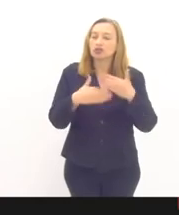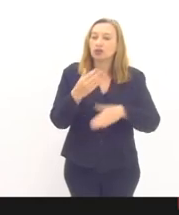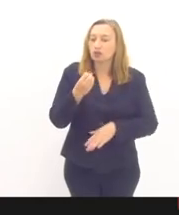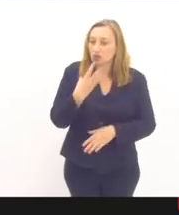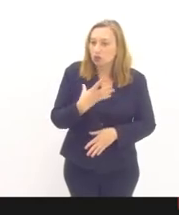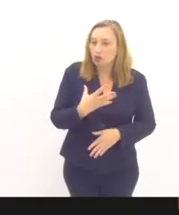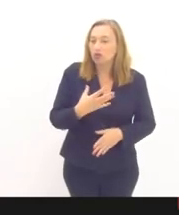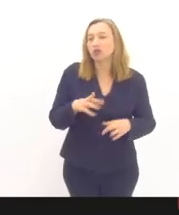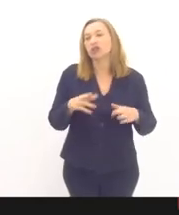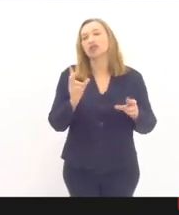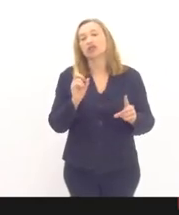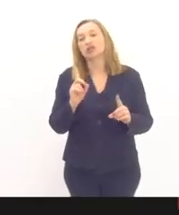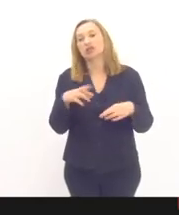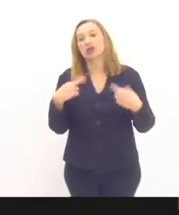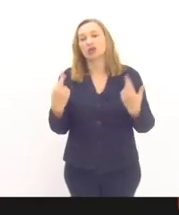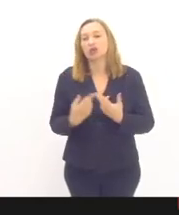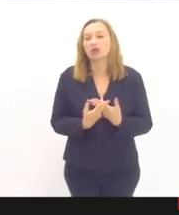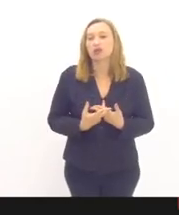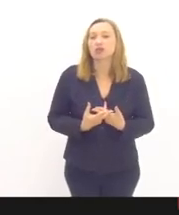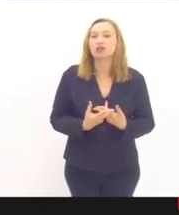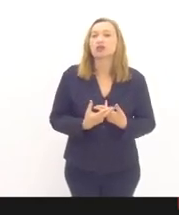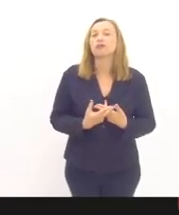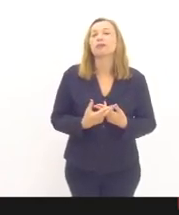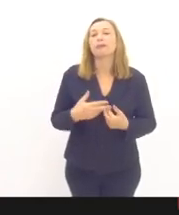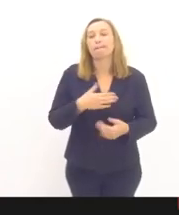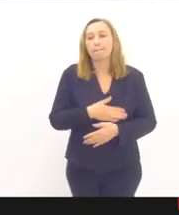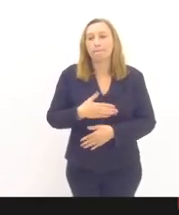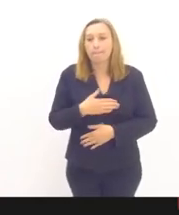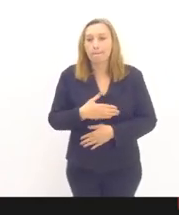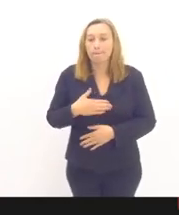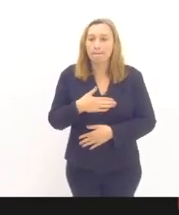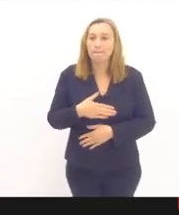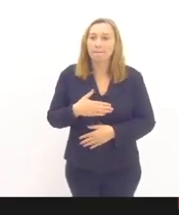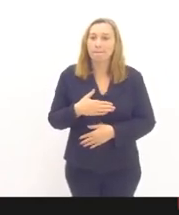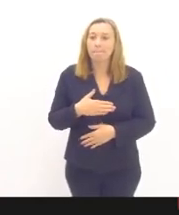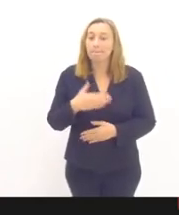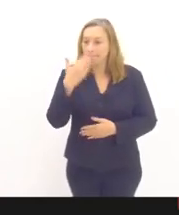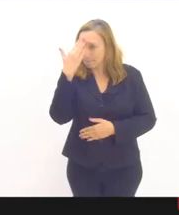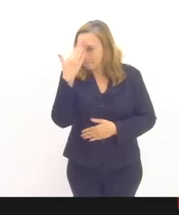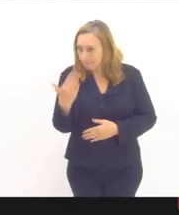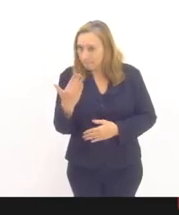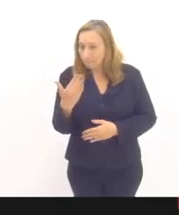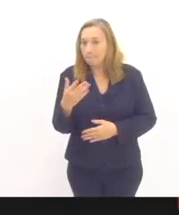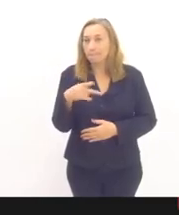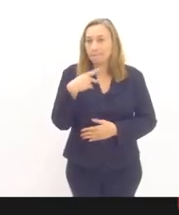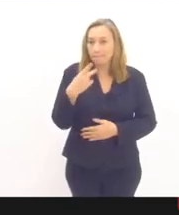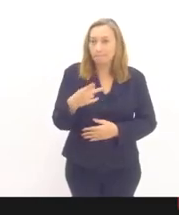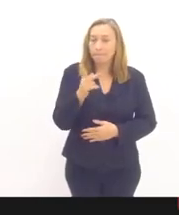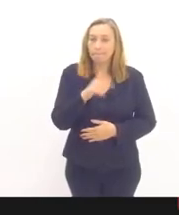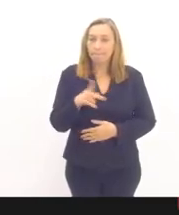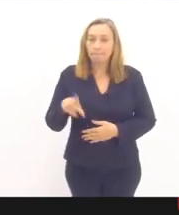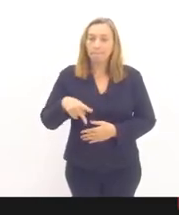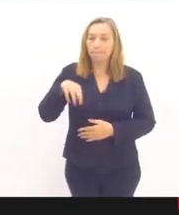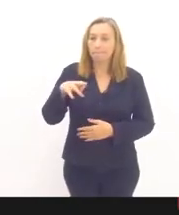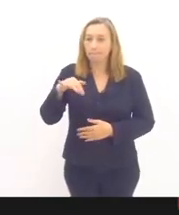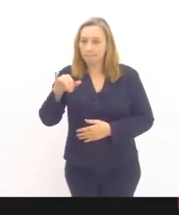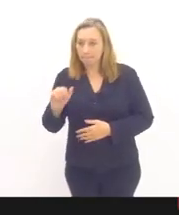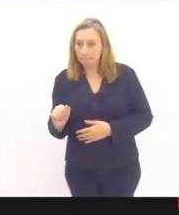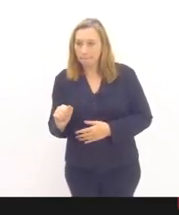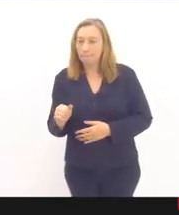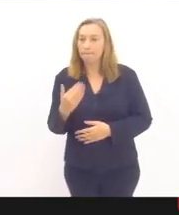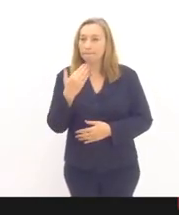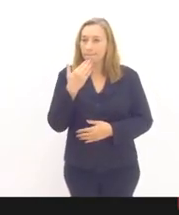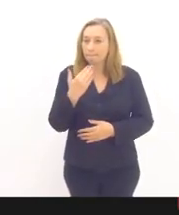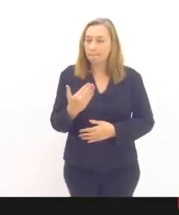encontros. Também gostaria muito de agradecer as falas da professora Maria del Carmen, e eu pedi